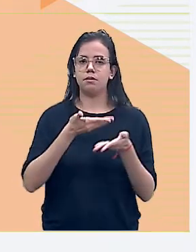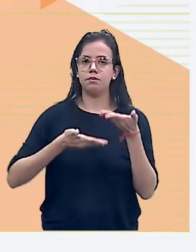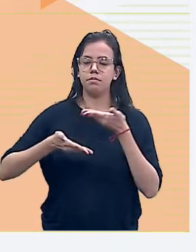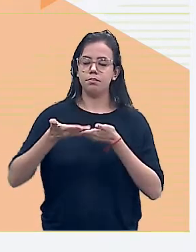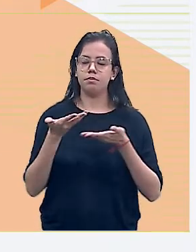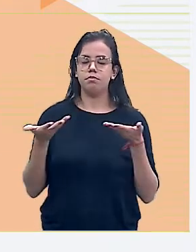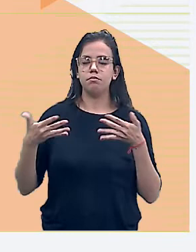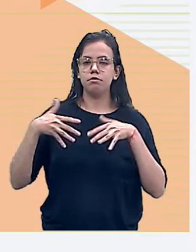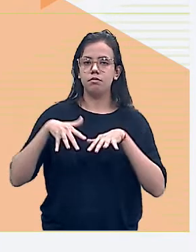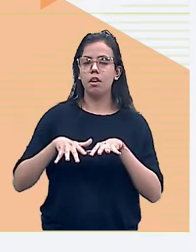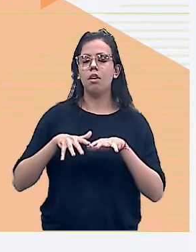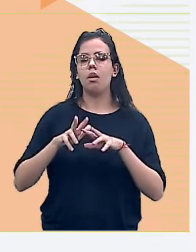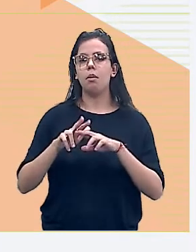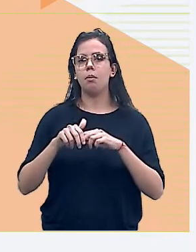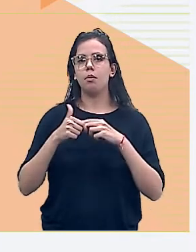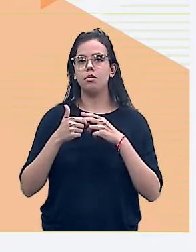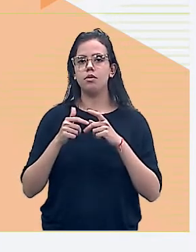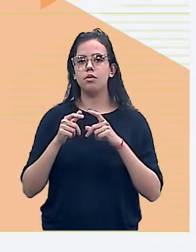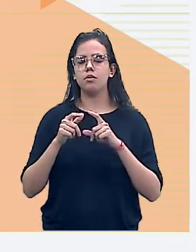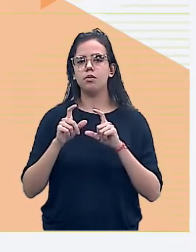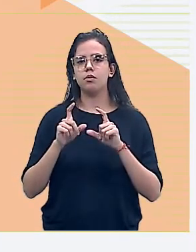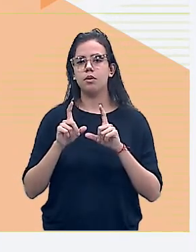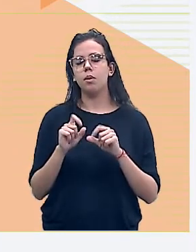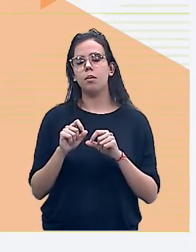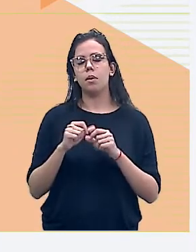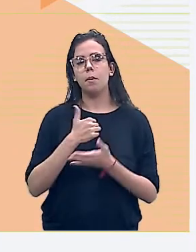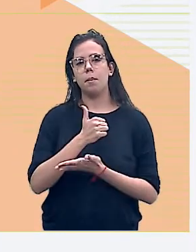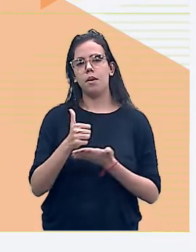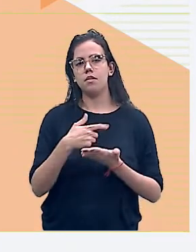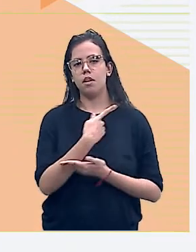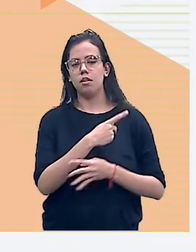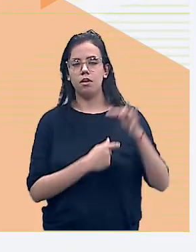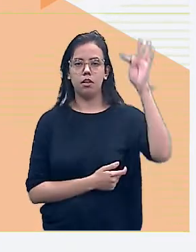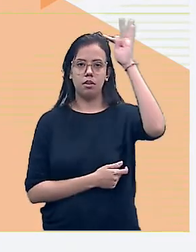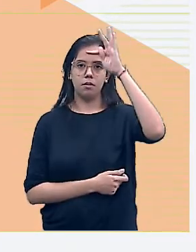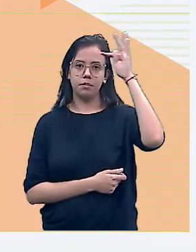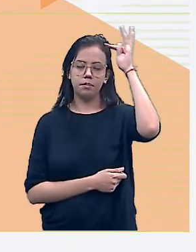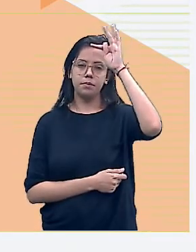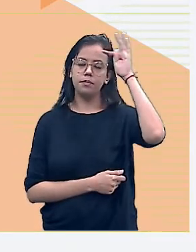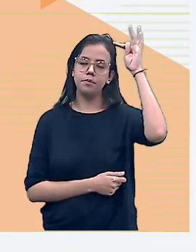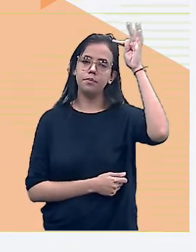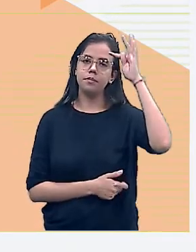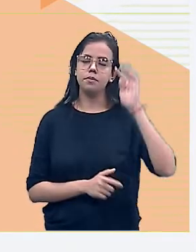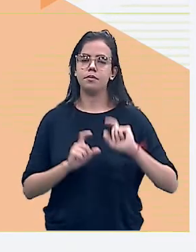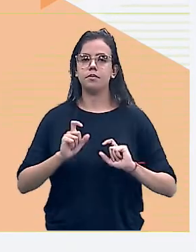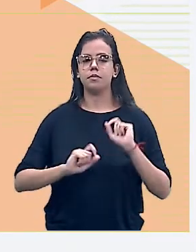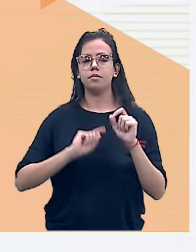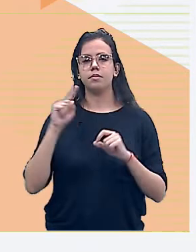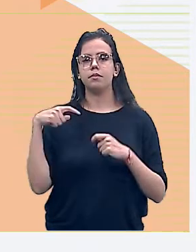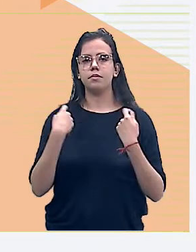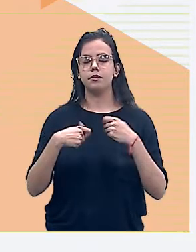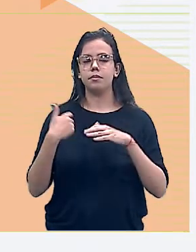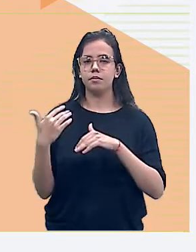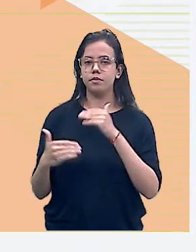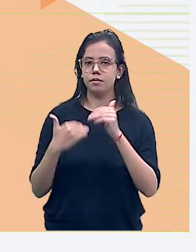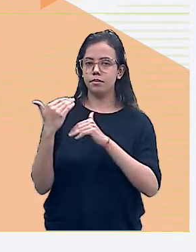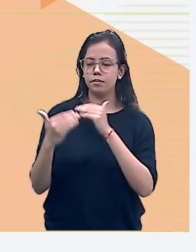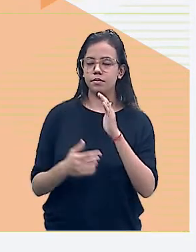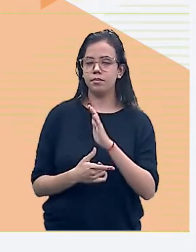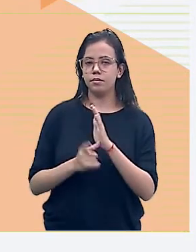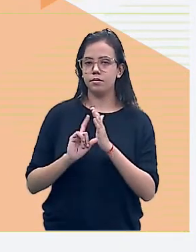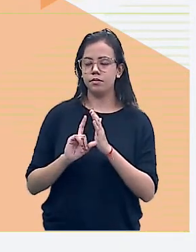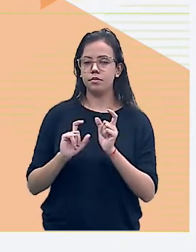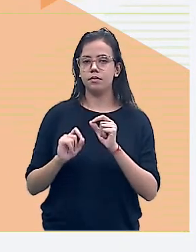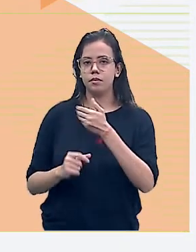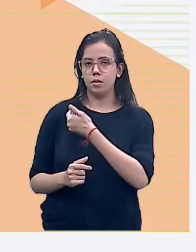integração e por isso segundo essa teoria dela um recorte da teoria a gente precisa evoluir de um